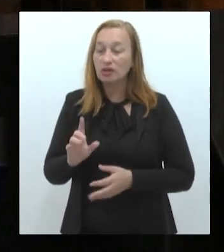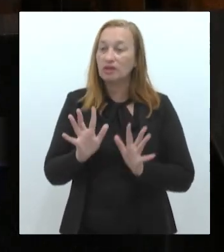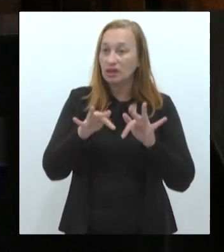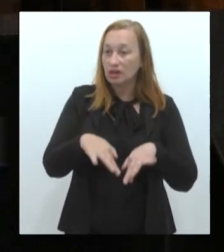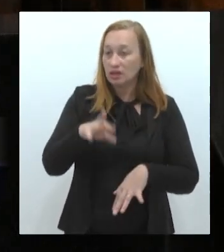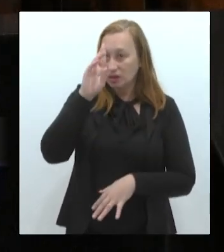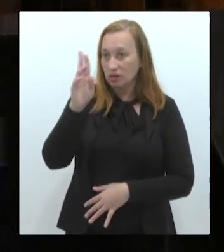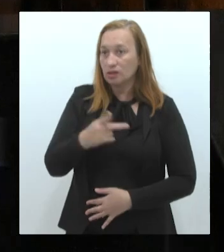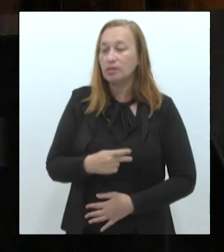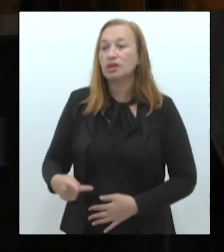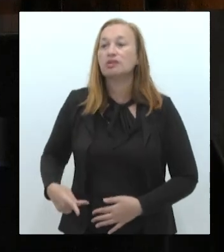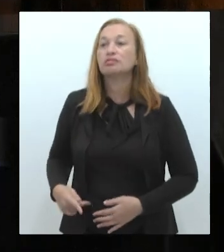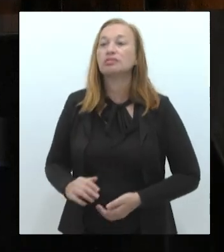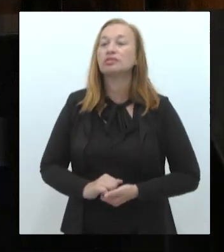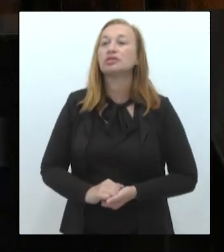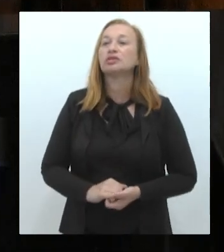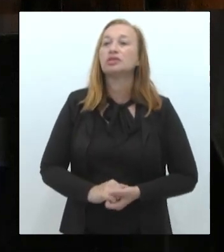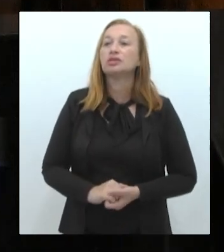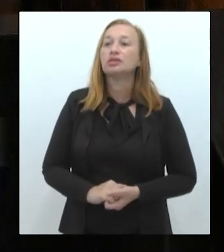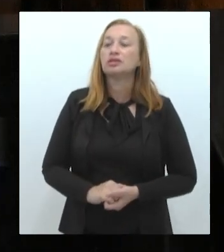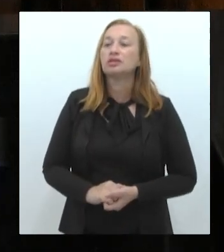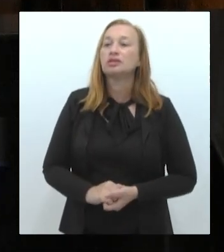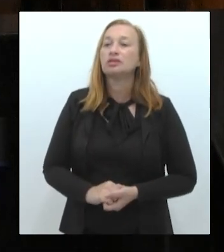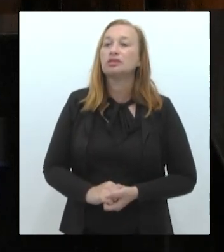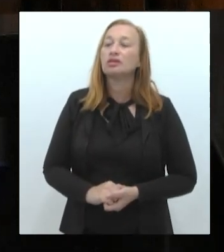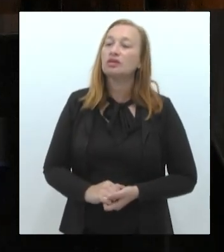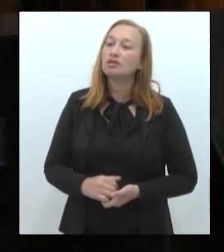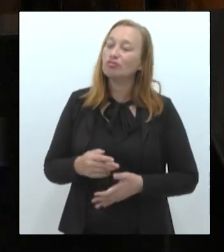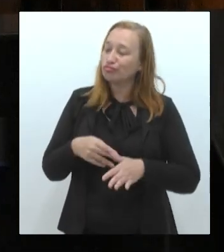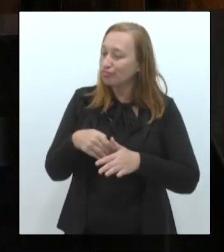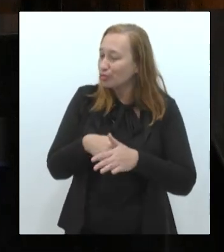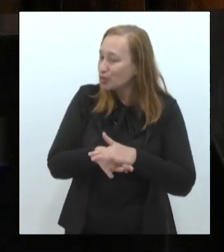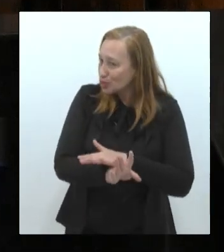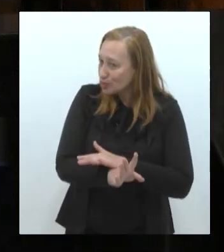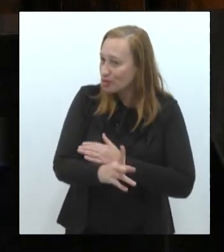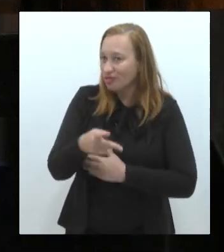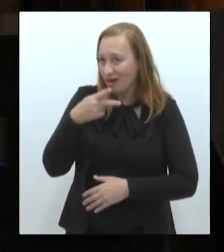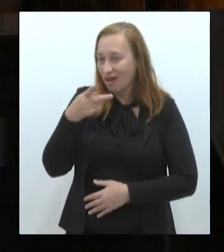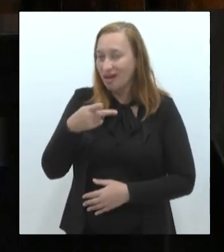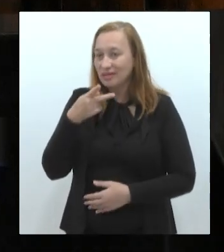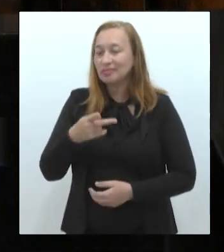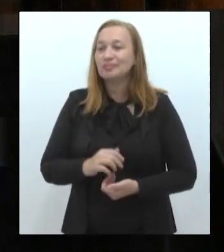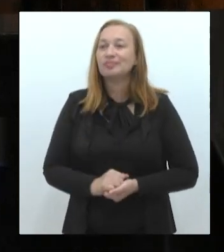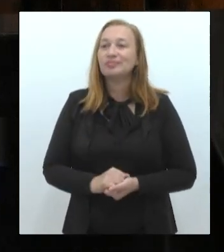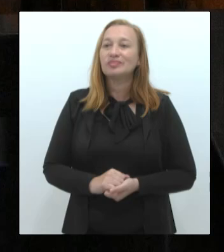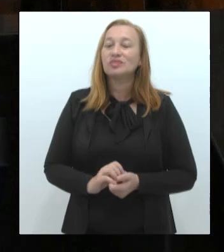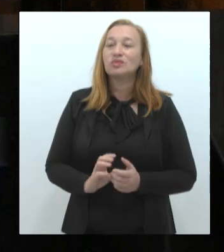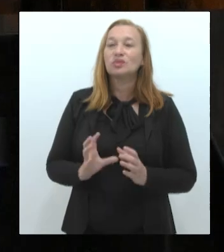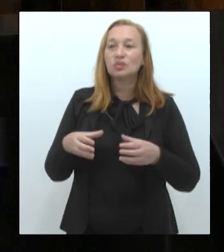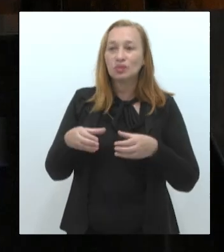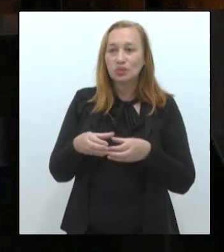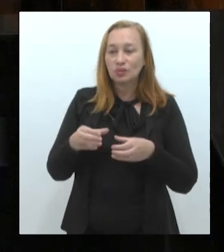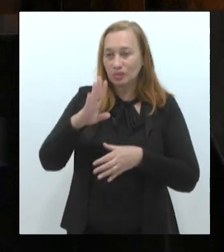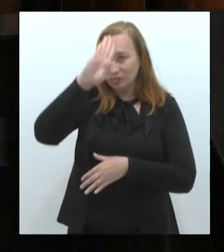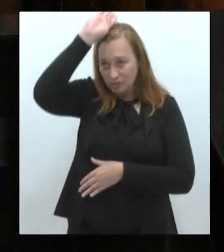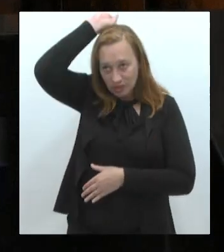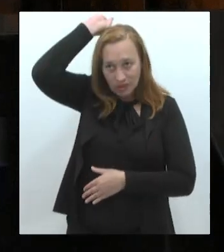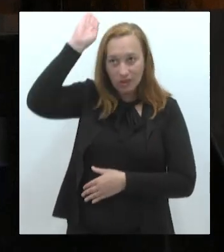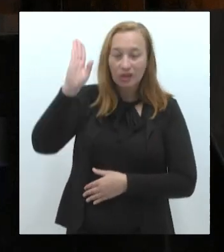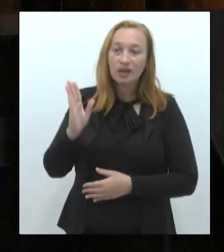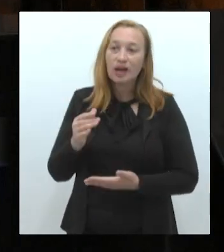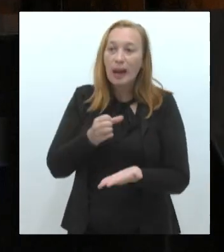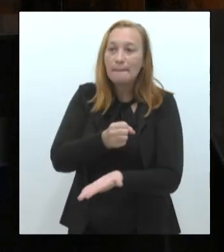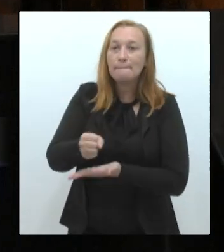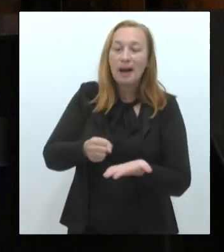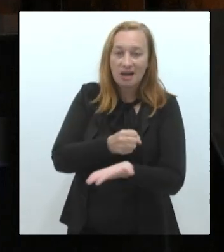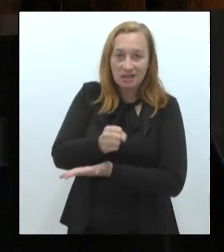presidente, eu costumo dizer que o Corpo Bombeiro é o pilar